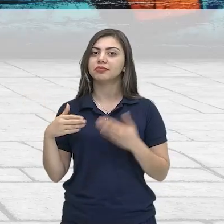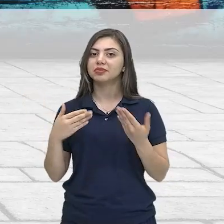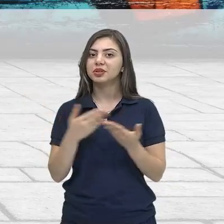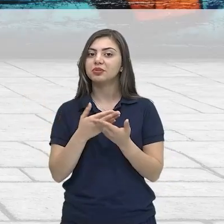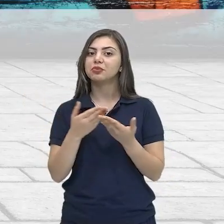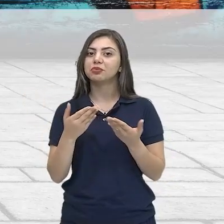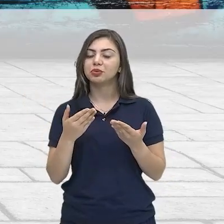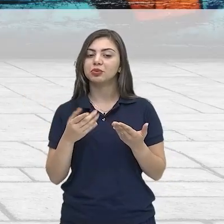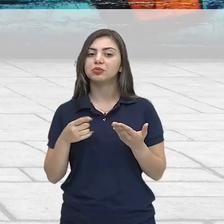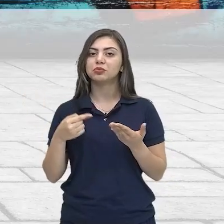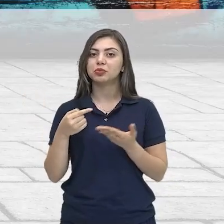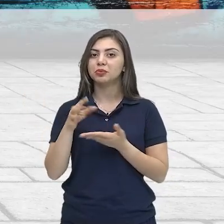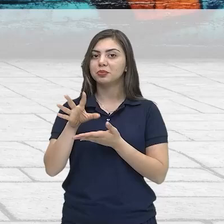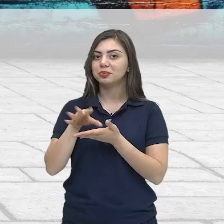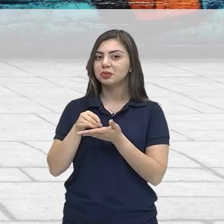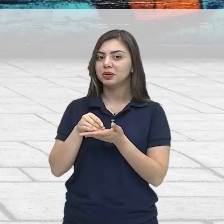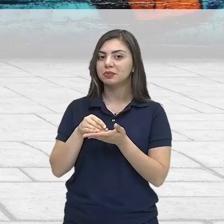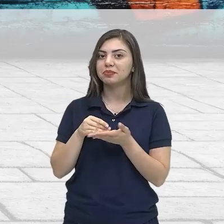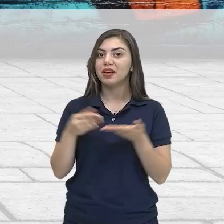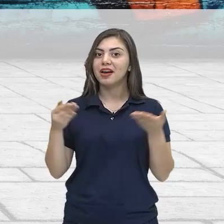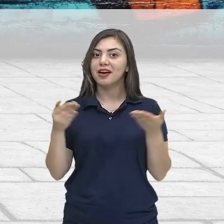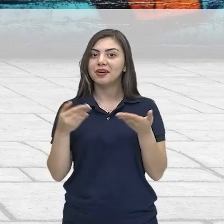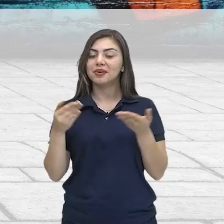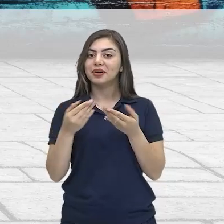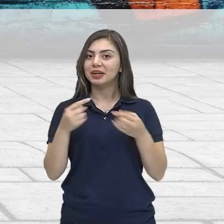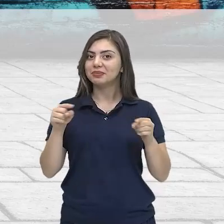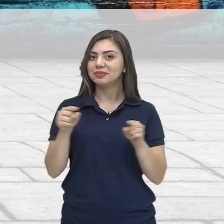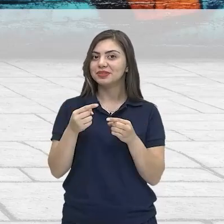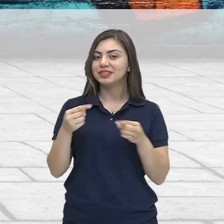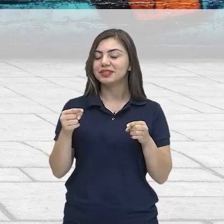lá comigo? Vamos lá. Com a música? O som da música. Vamos lá.